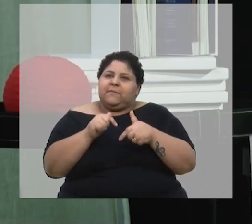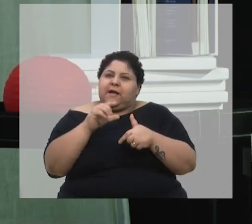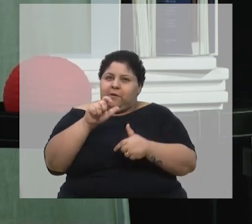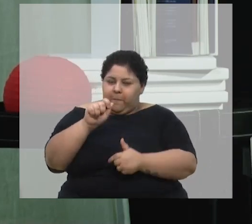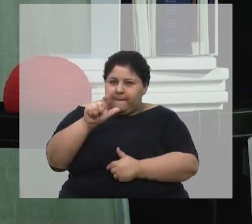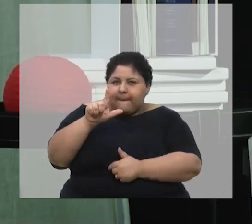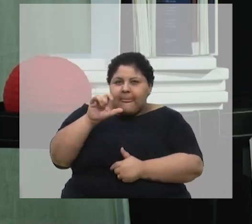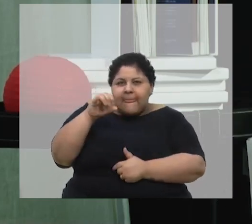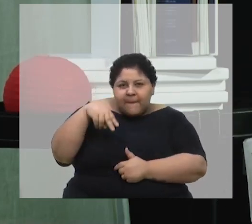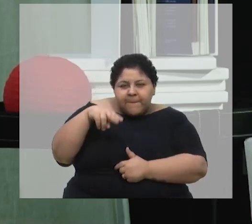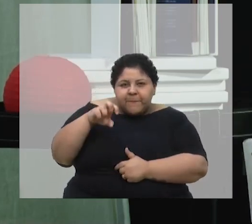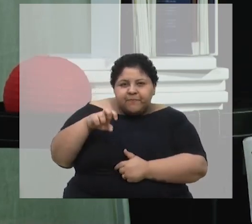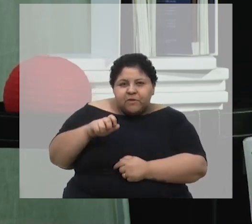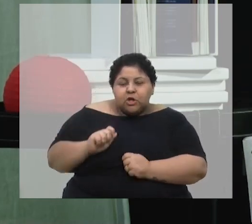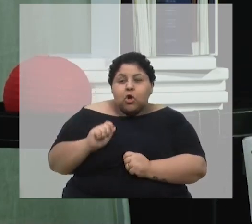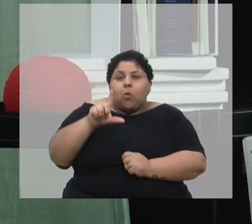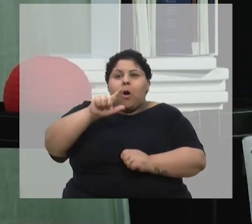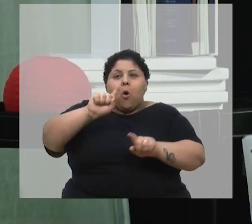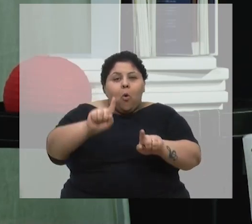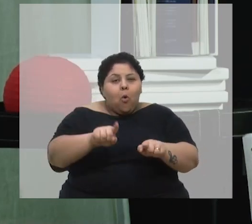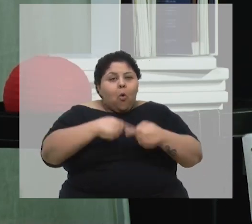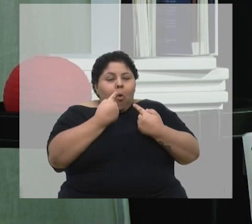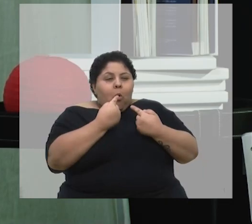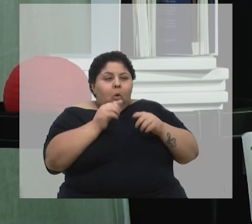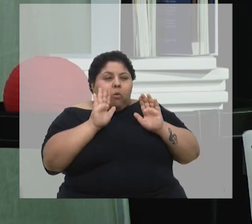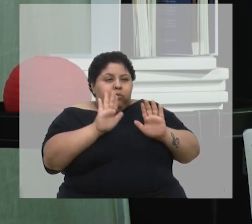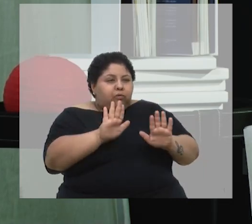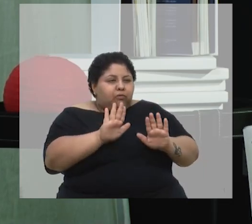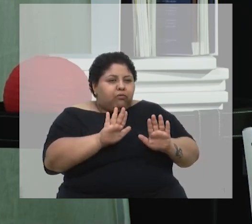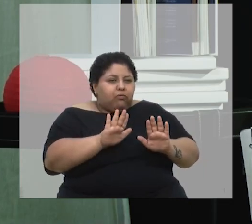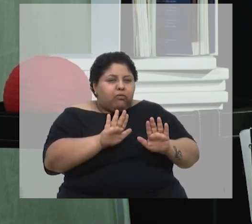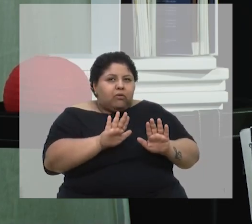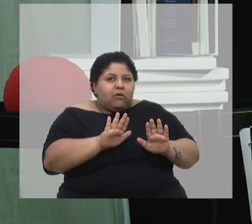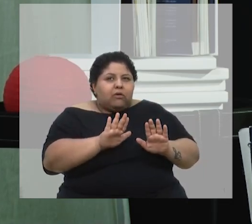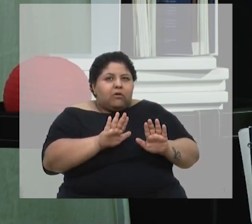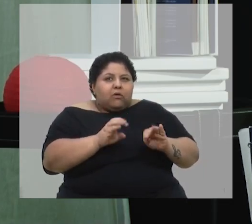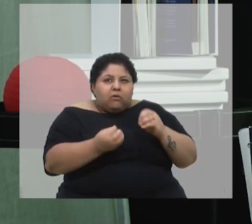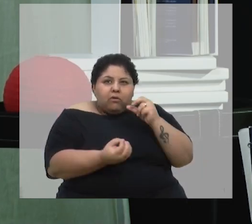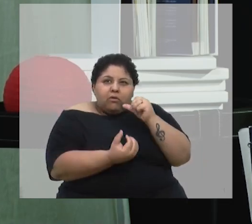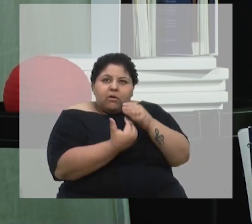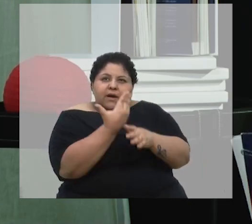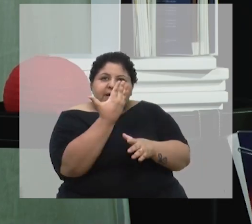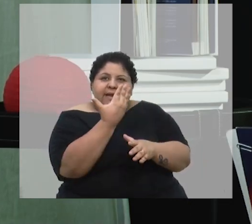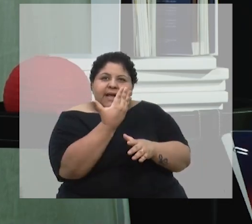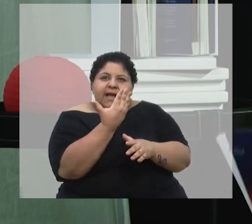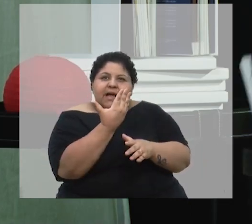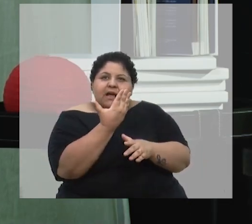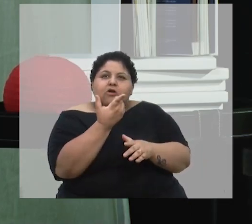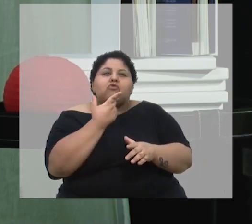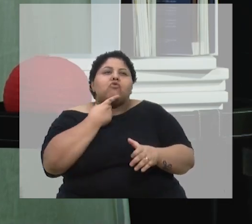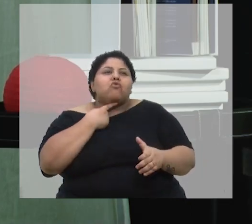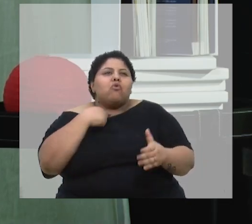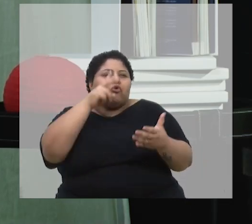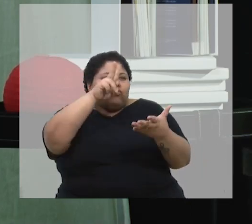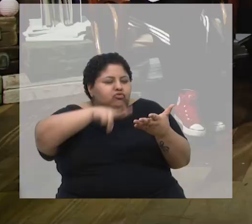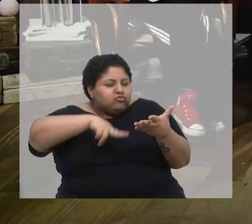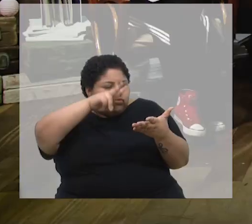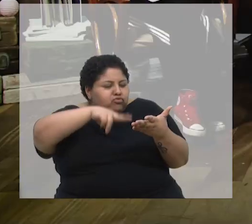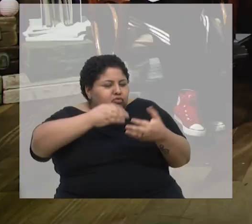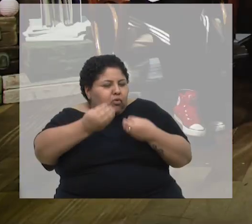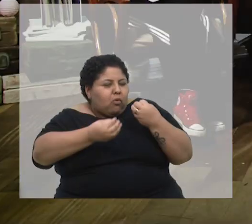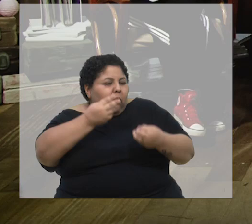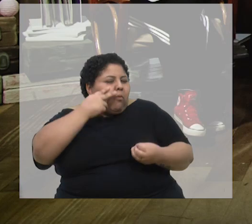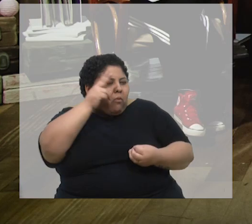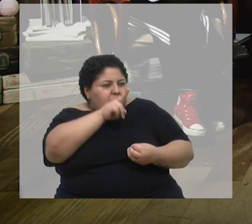trabalho com crianças, assim, qual que é o desafio de manter esse pela leitura, de criar o hábito de ler,